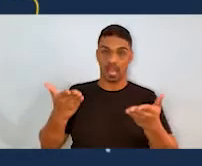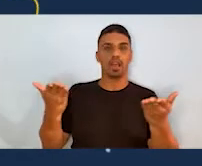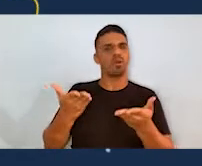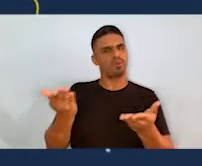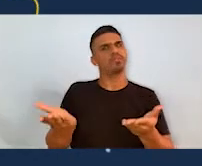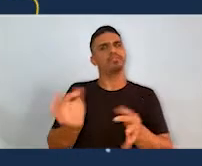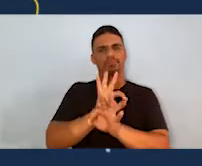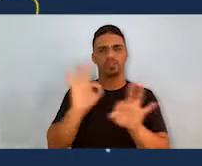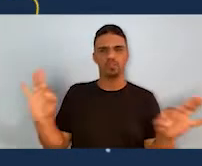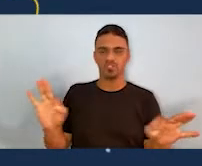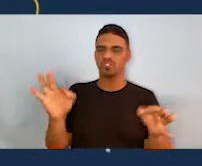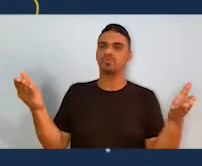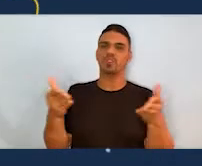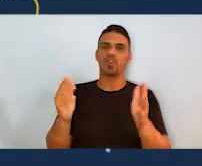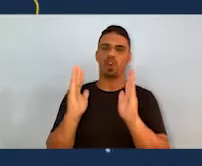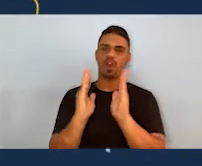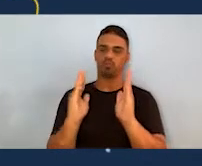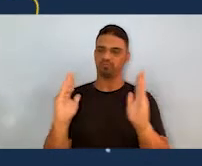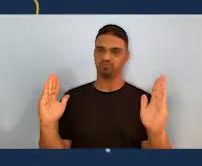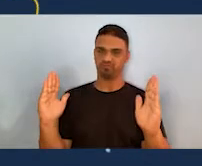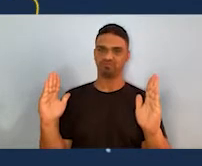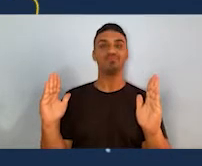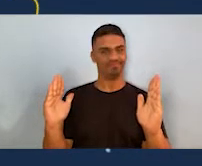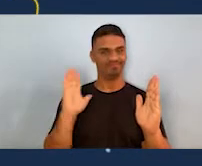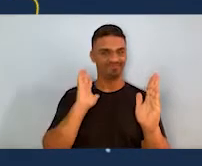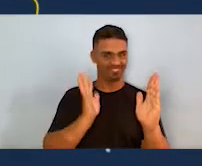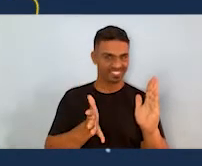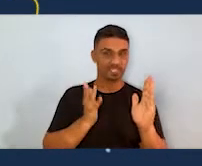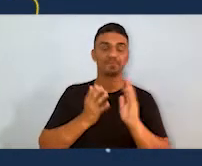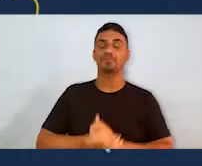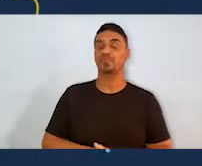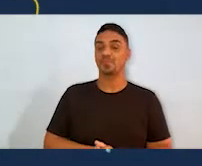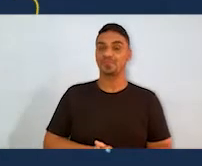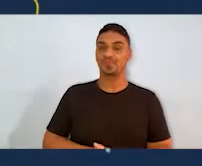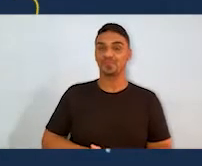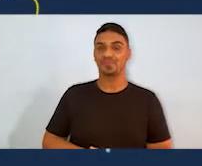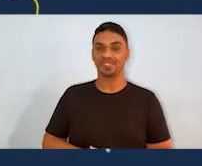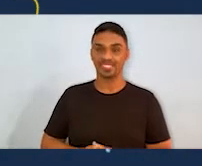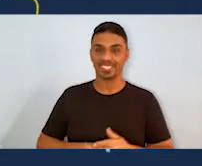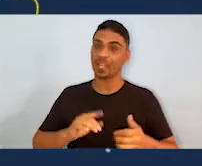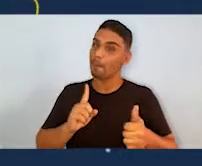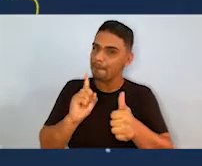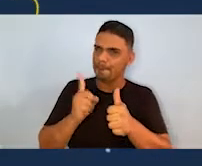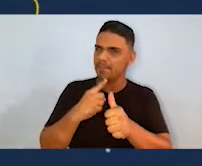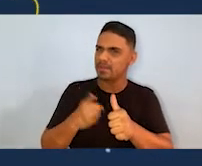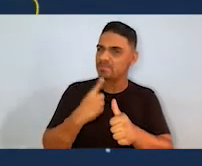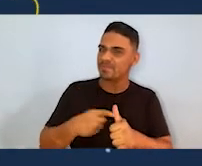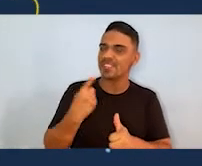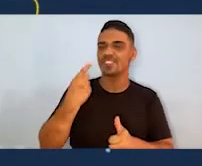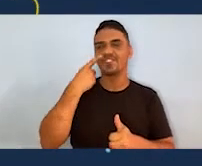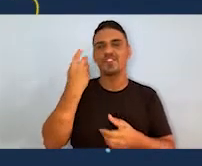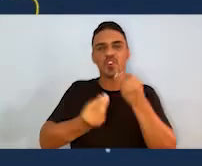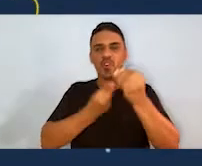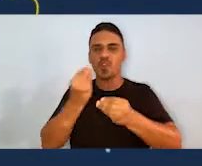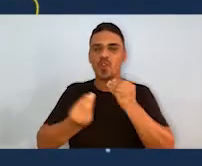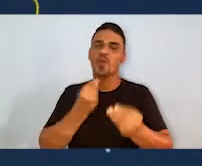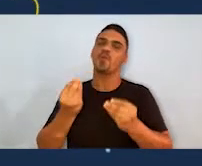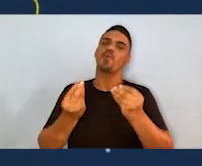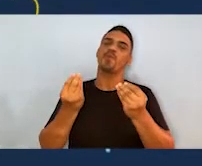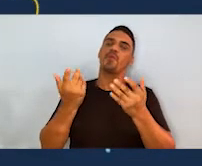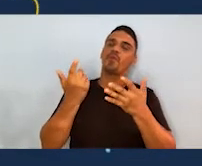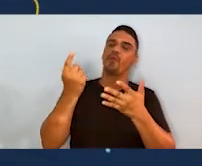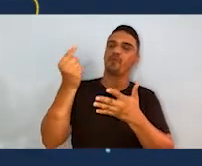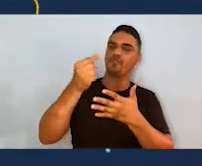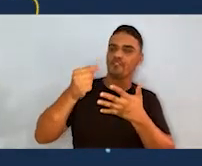Agora sim, agora foi. Agora aumentamos. Então, primeiro aqui a gente vai lidar com as ferramentas. Então, a gente tem, por